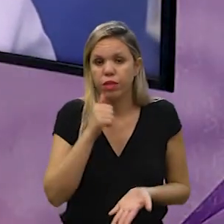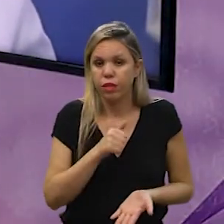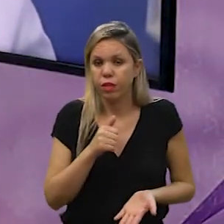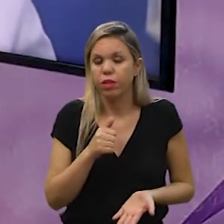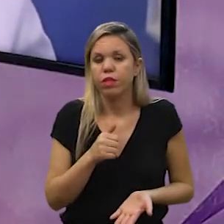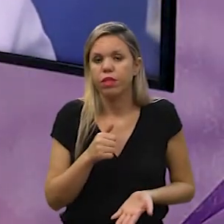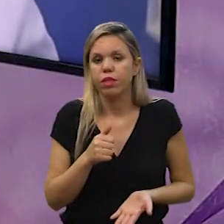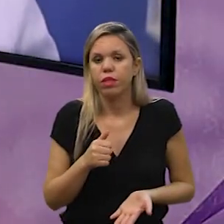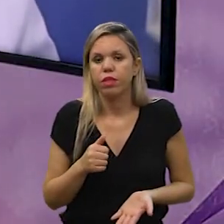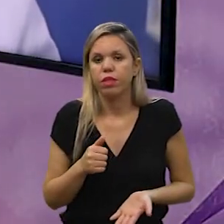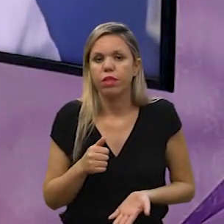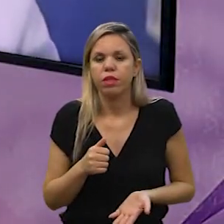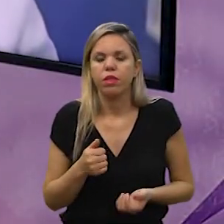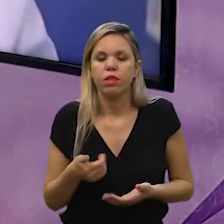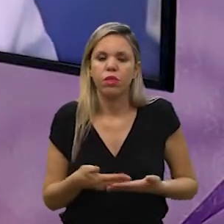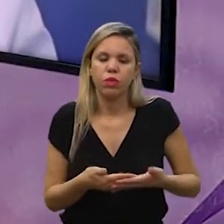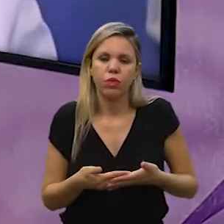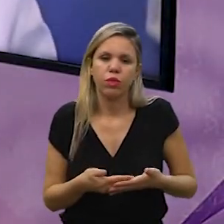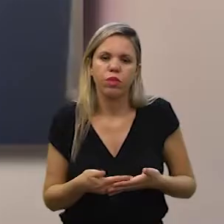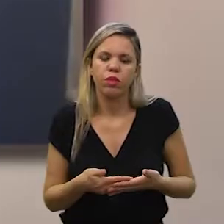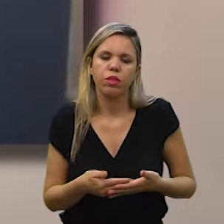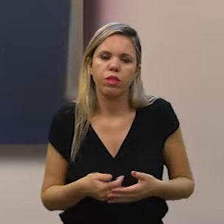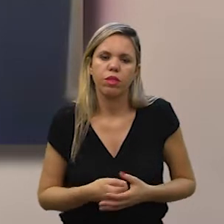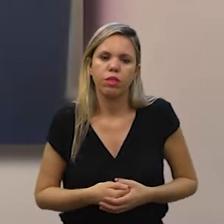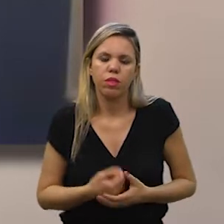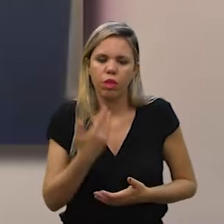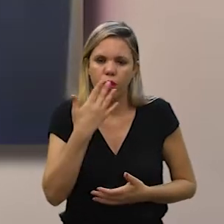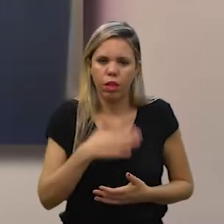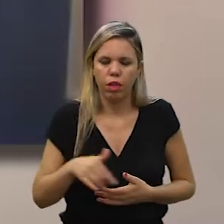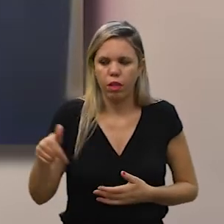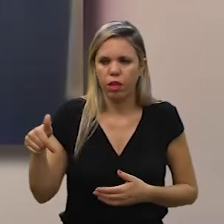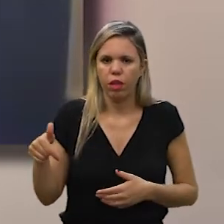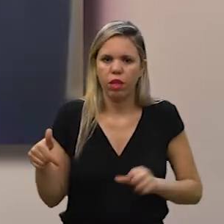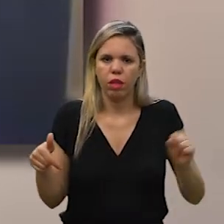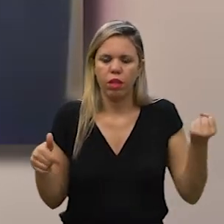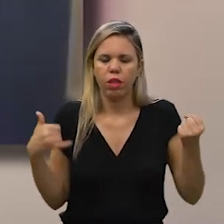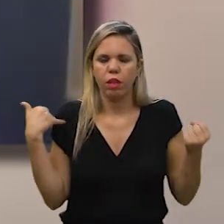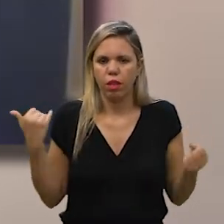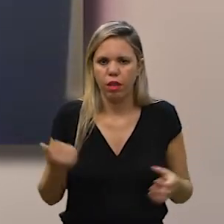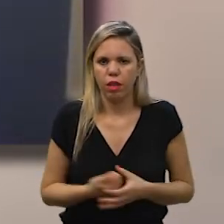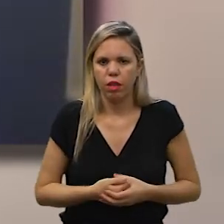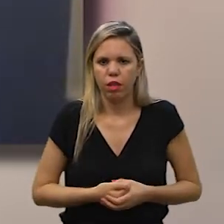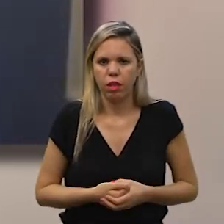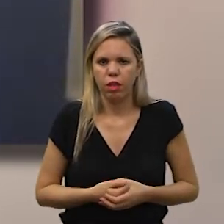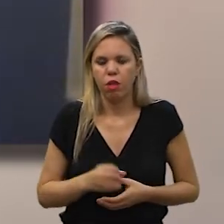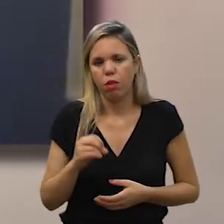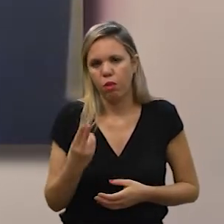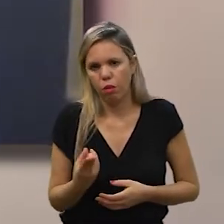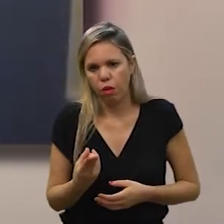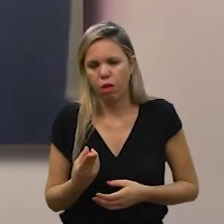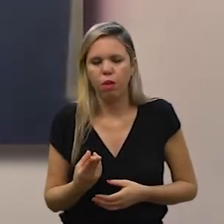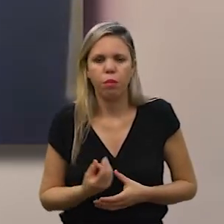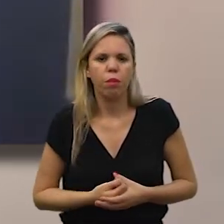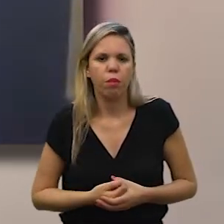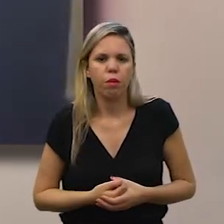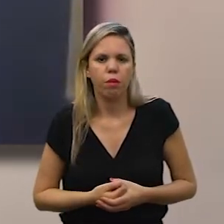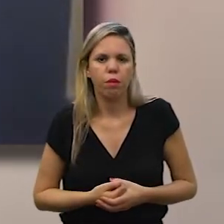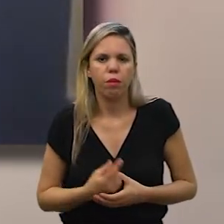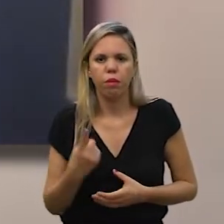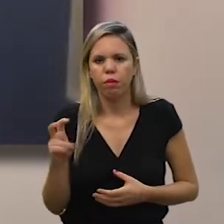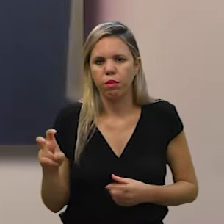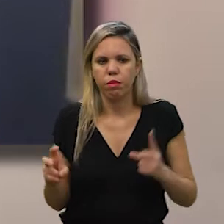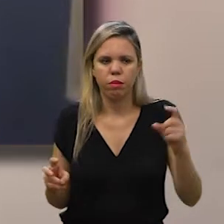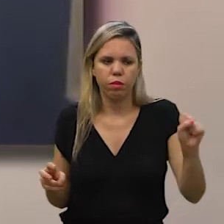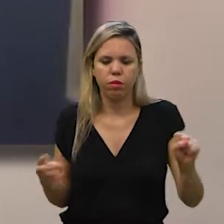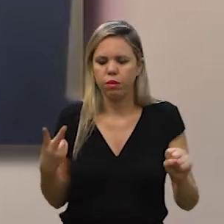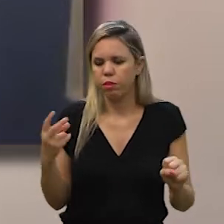meninas maiorzinhas, né? Aquelas crianças de 7, 8 anos de idade, ou mesmo aí nos